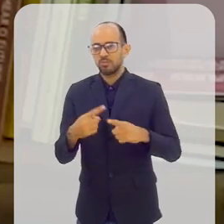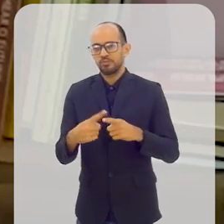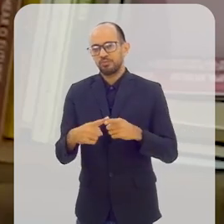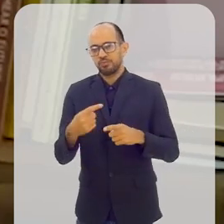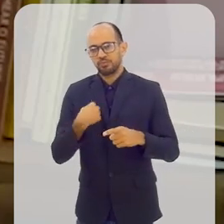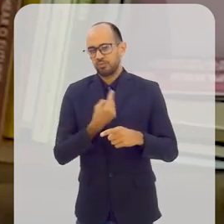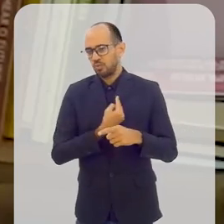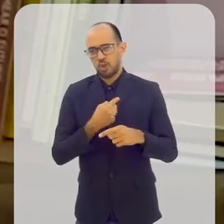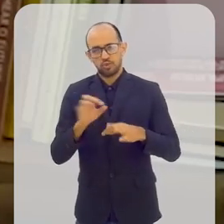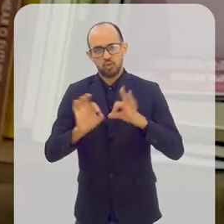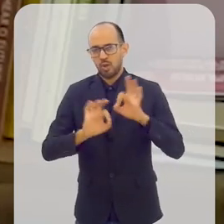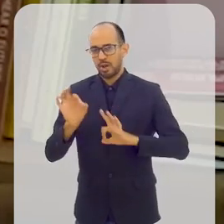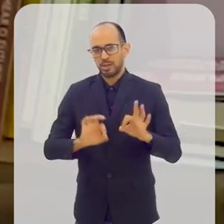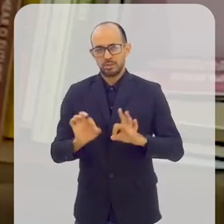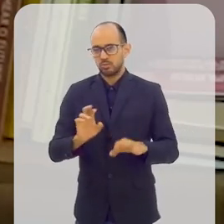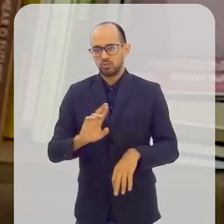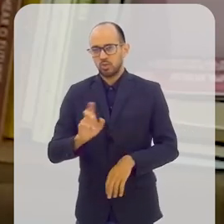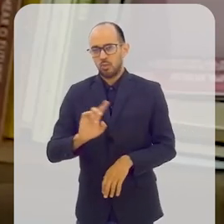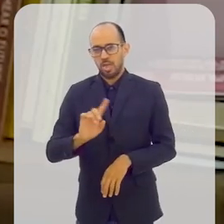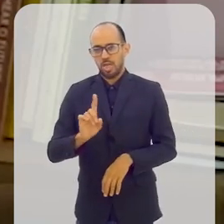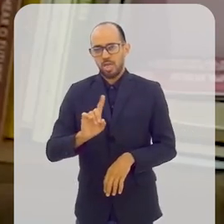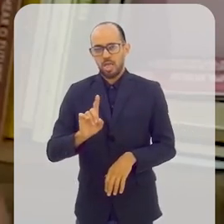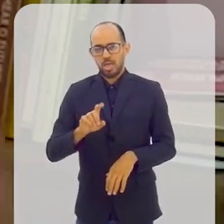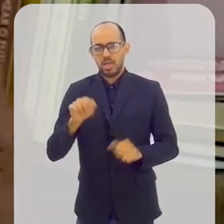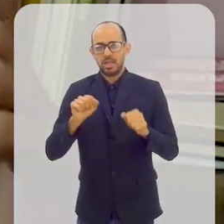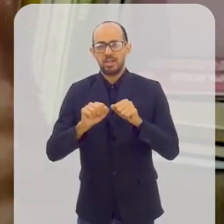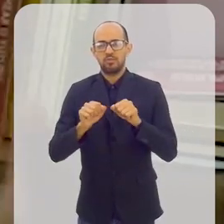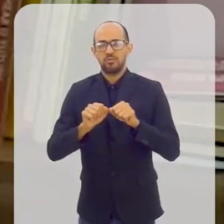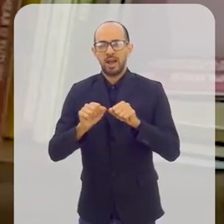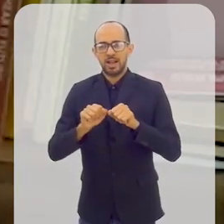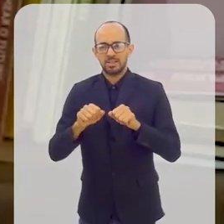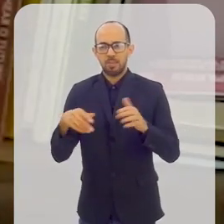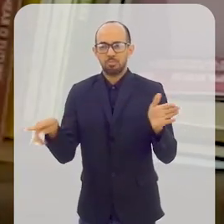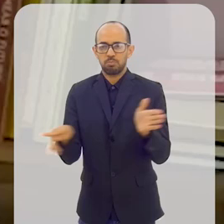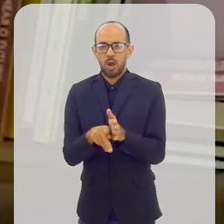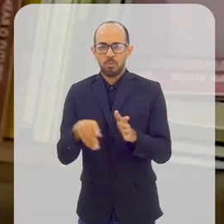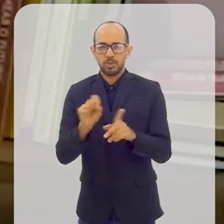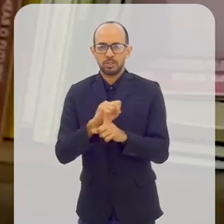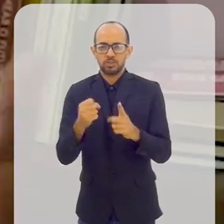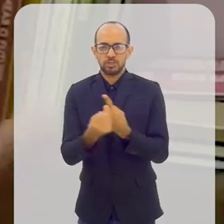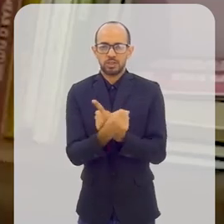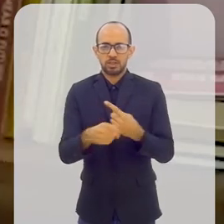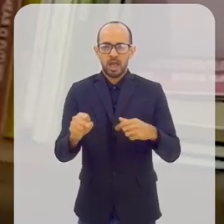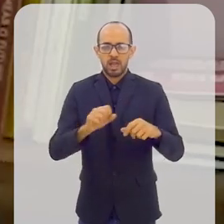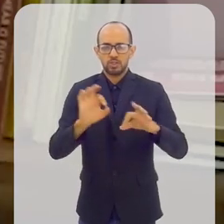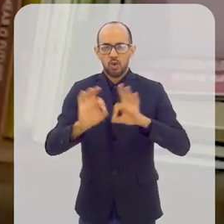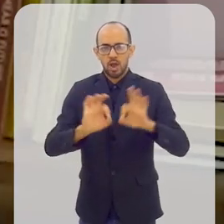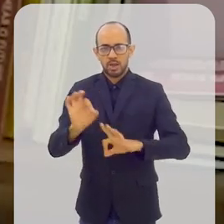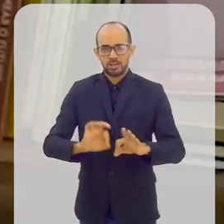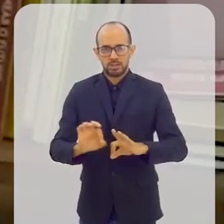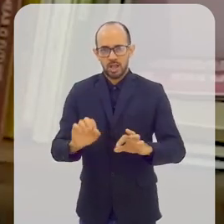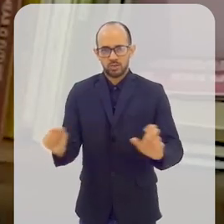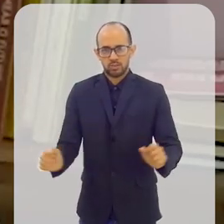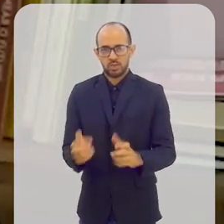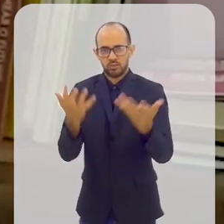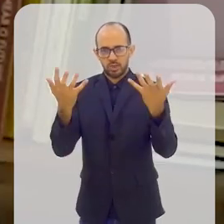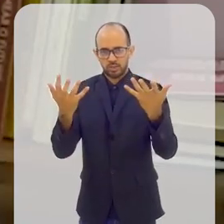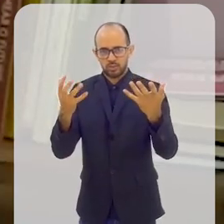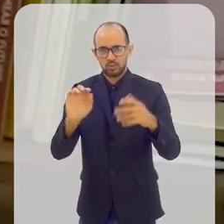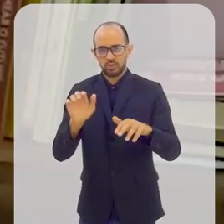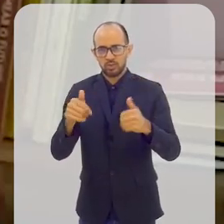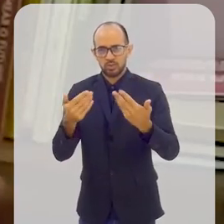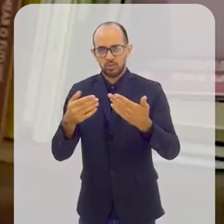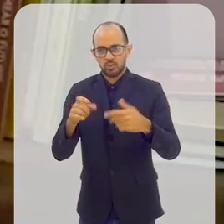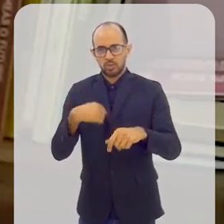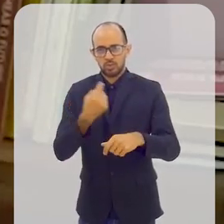não organiza eventos. O Instituto ele mobiliza a sociedade para que ela organize eventos. Nós